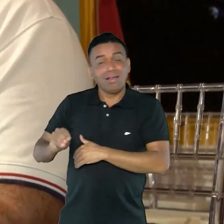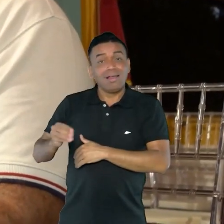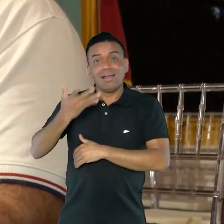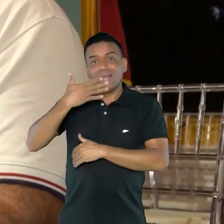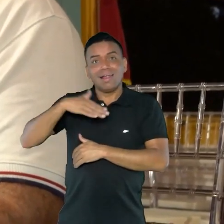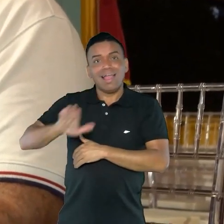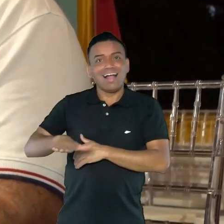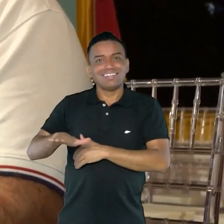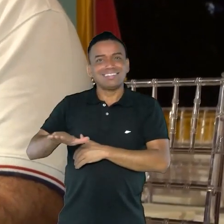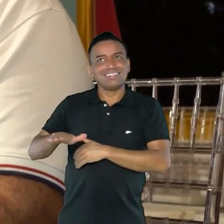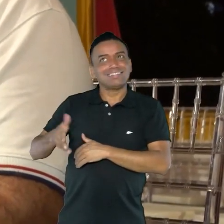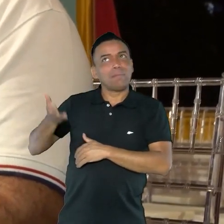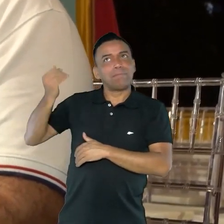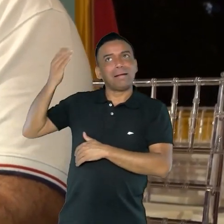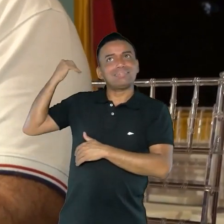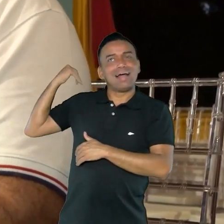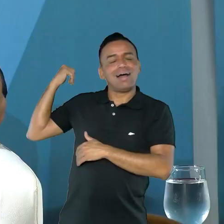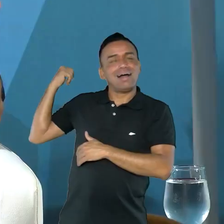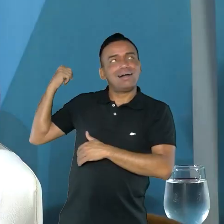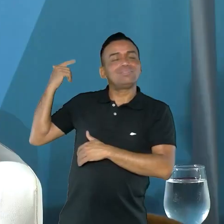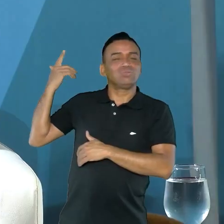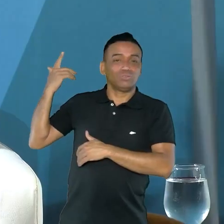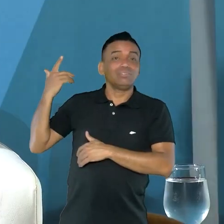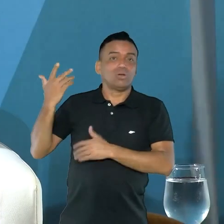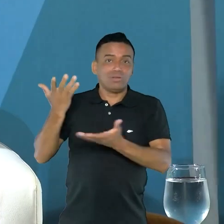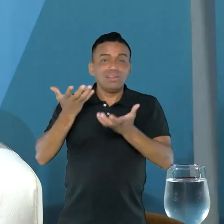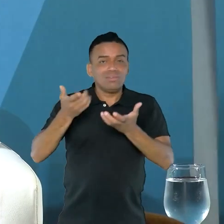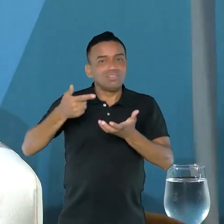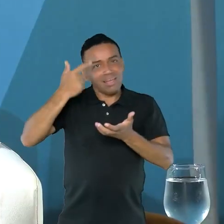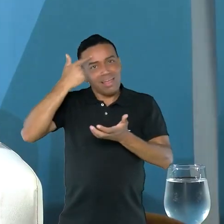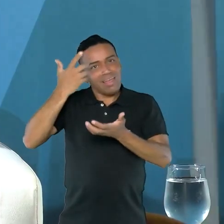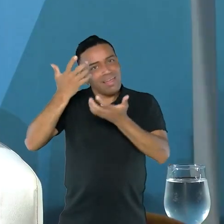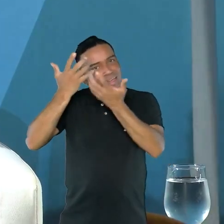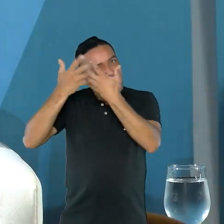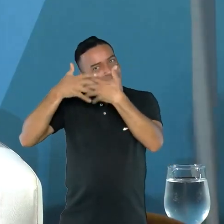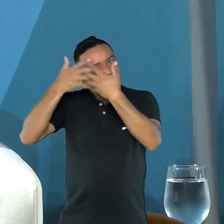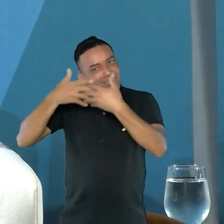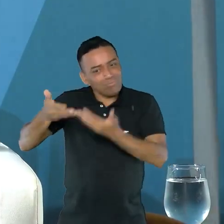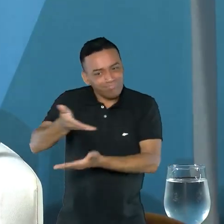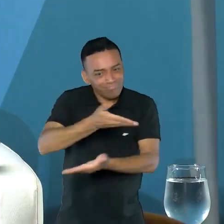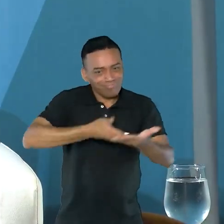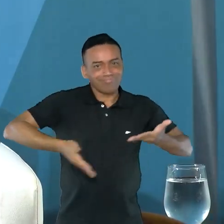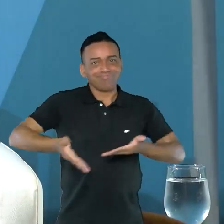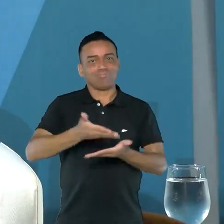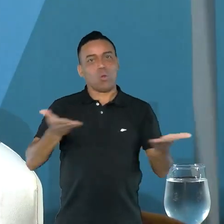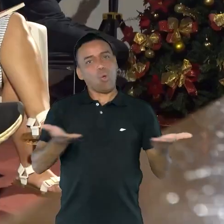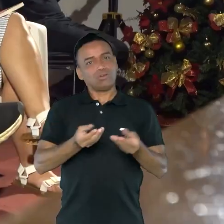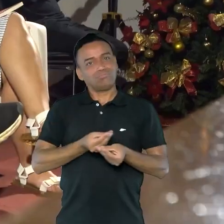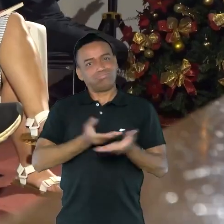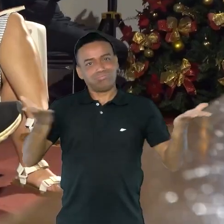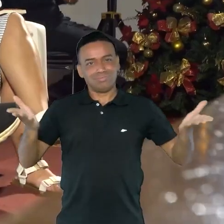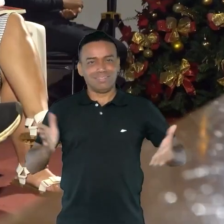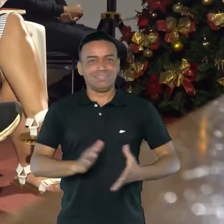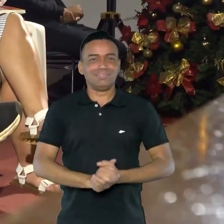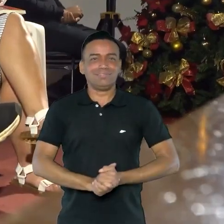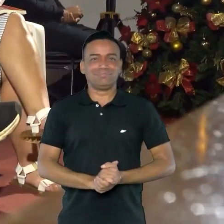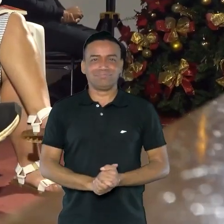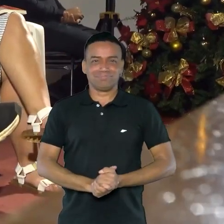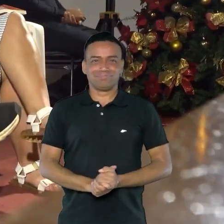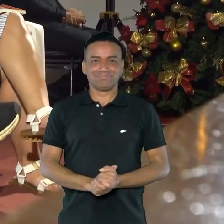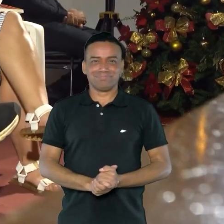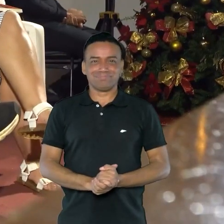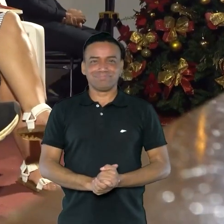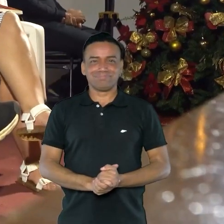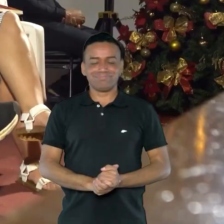atentamente. Que você dividisse, né, essa reflexão também com esse grupo aqui com a gente hoje. Com um ângulo